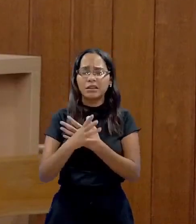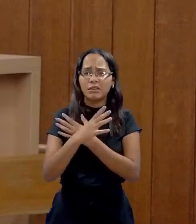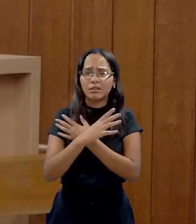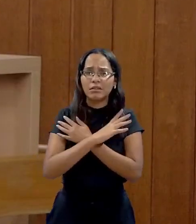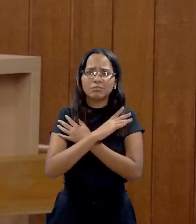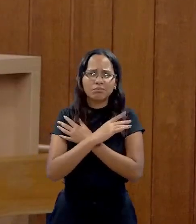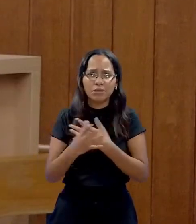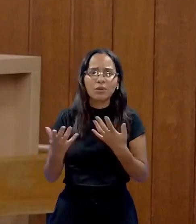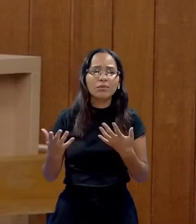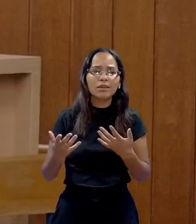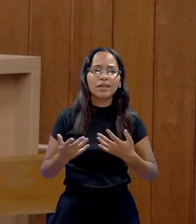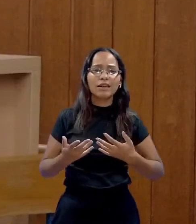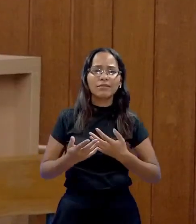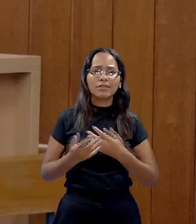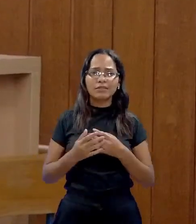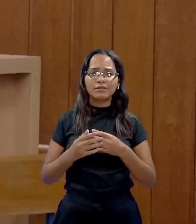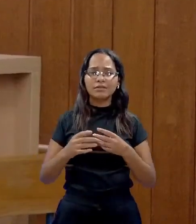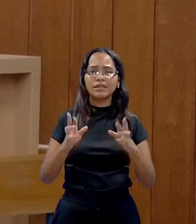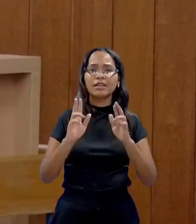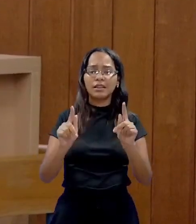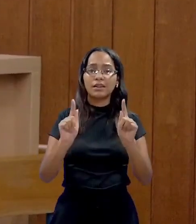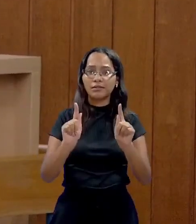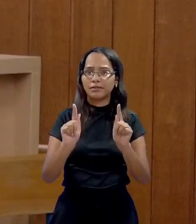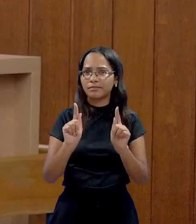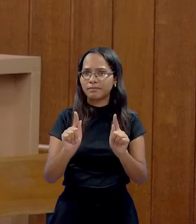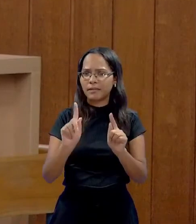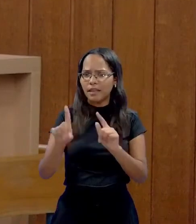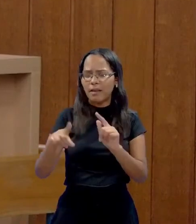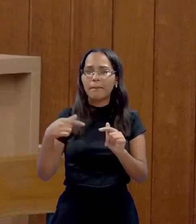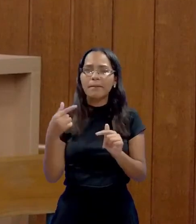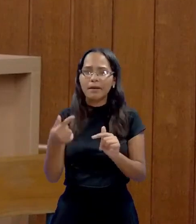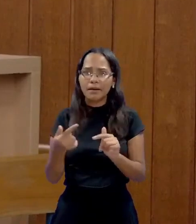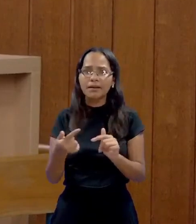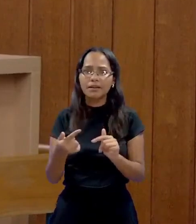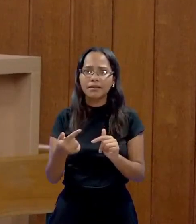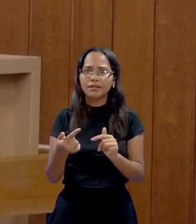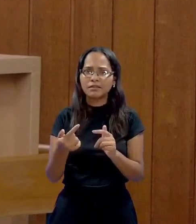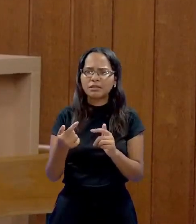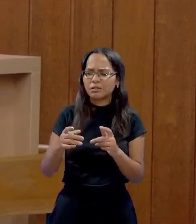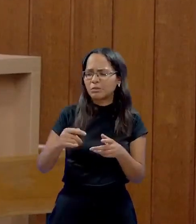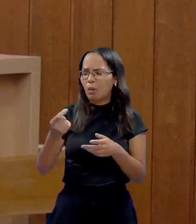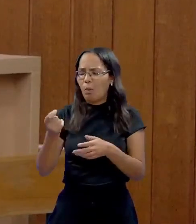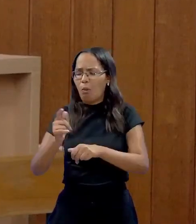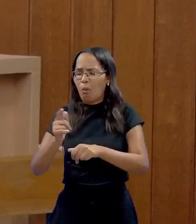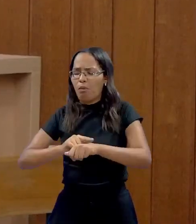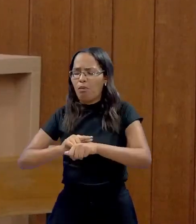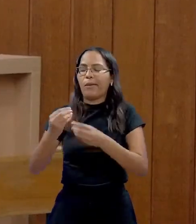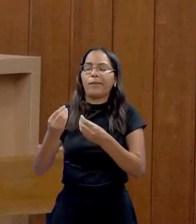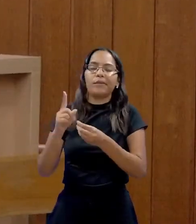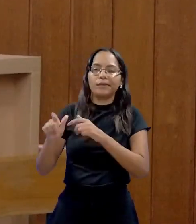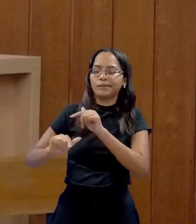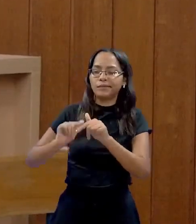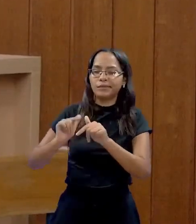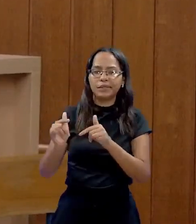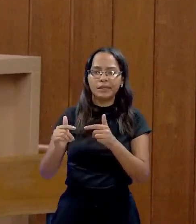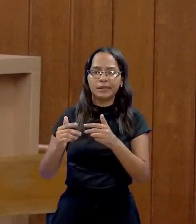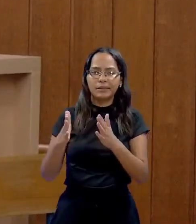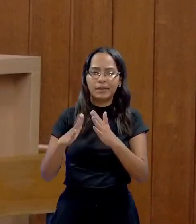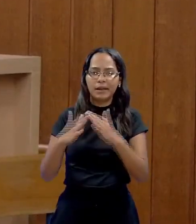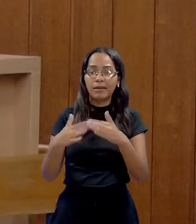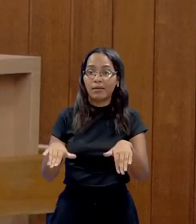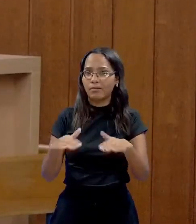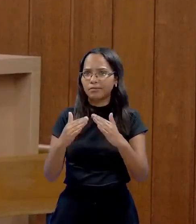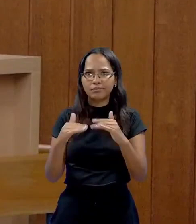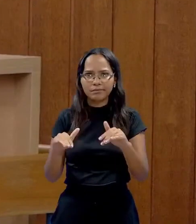contratos para repor horas, como se eles já não tivessem trabalhado. Contra os contratos, presidente, não é